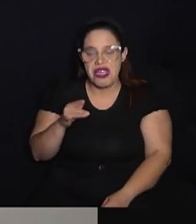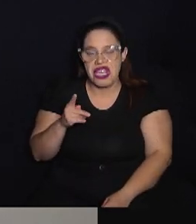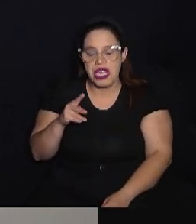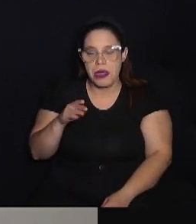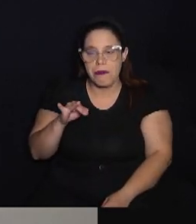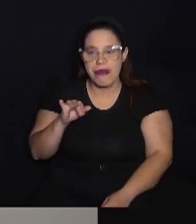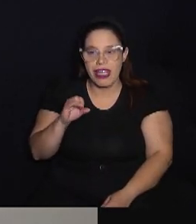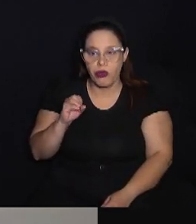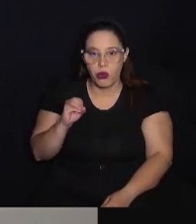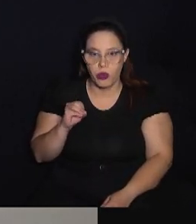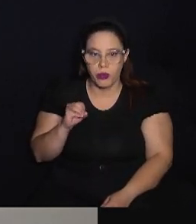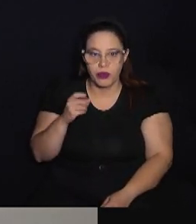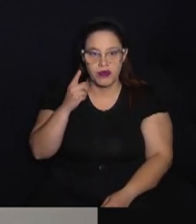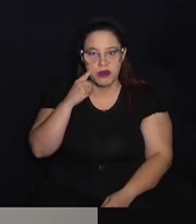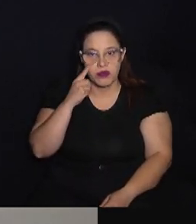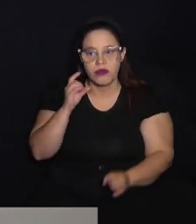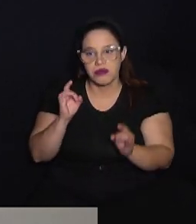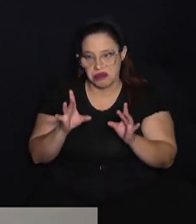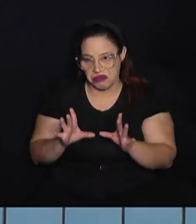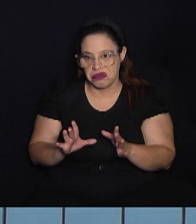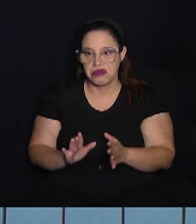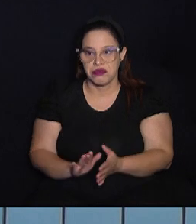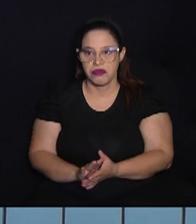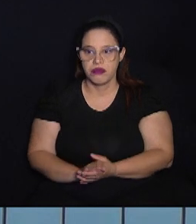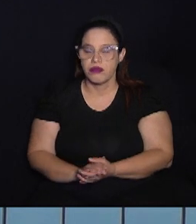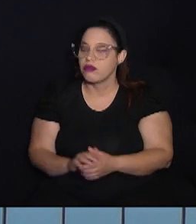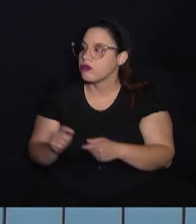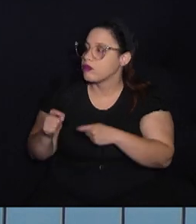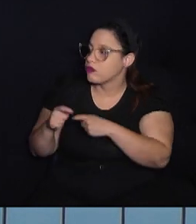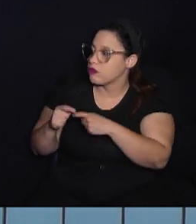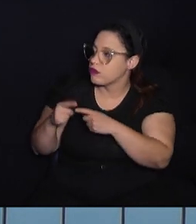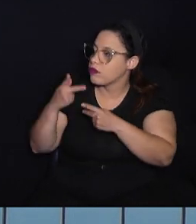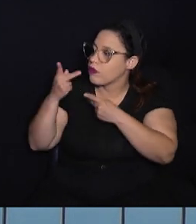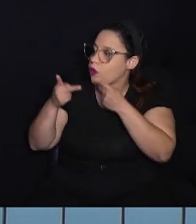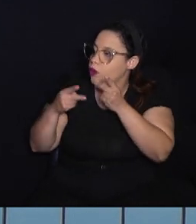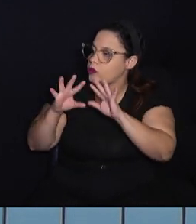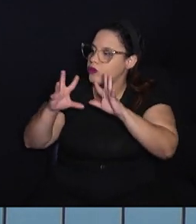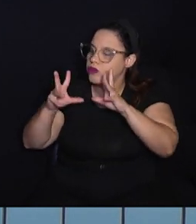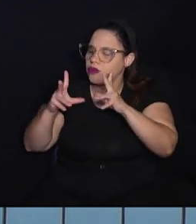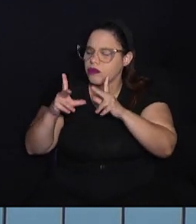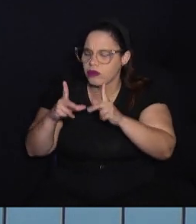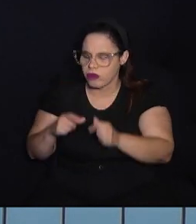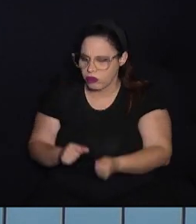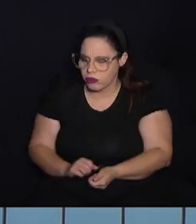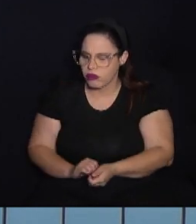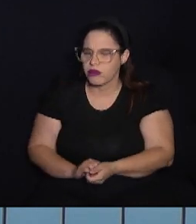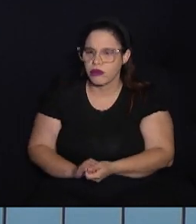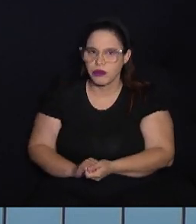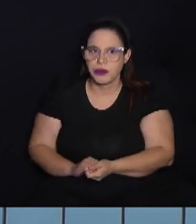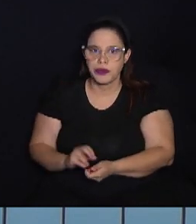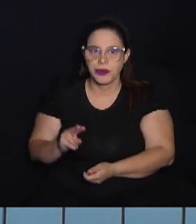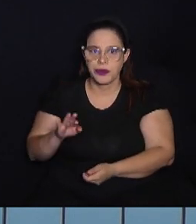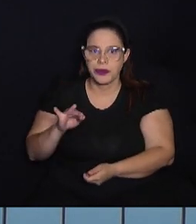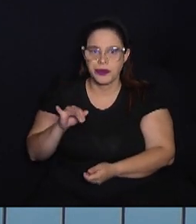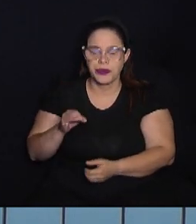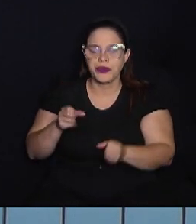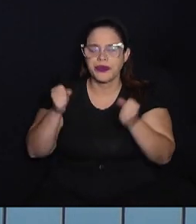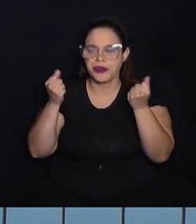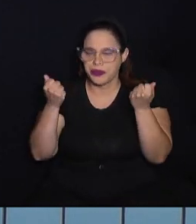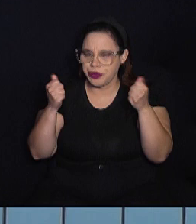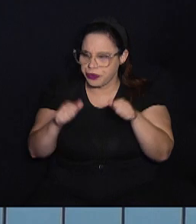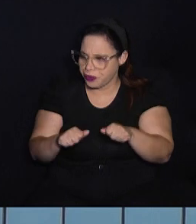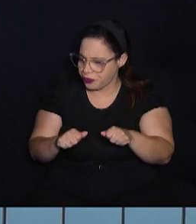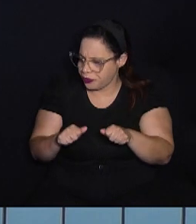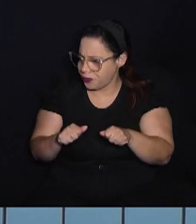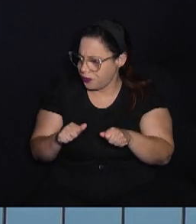gente consegue ver com tranquilidade também. Doutora, falando sobre tudo isso, né, o vitiligo, é possível